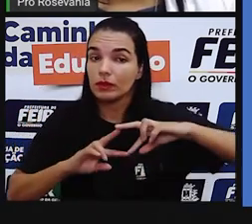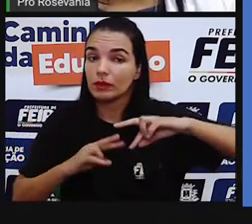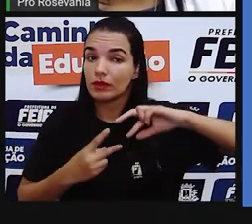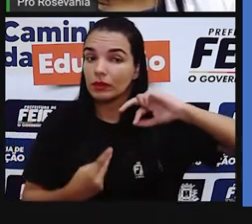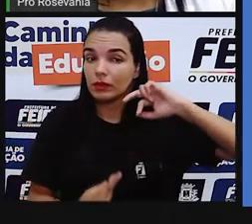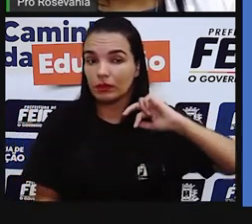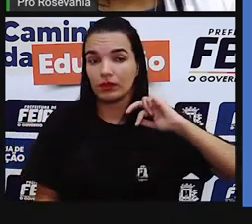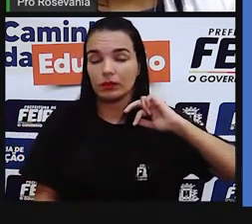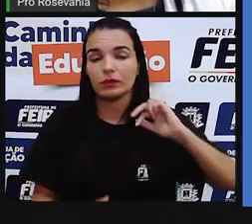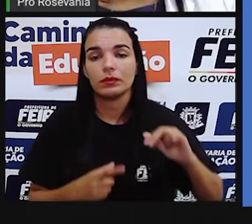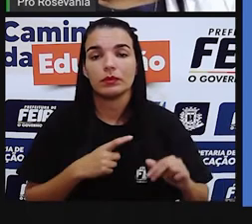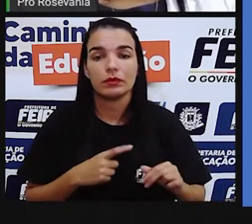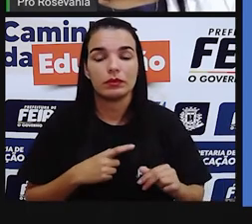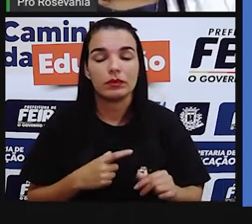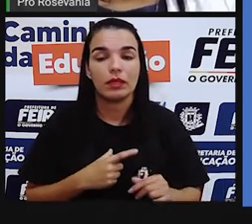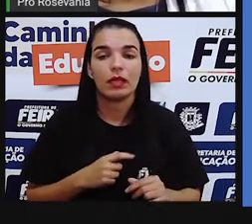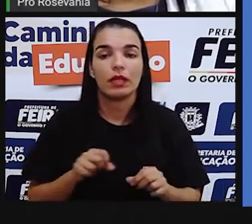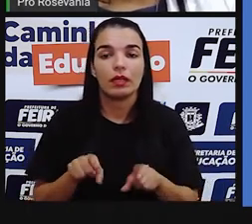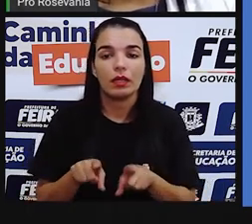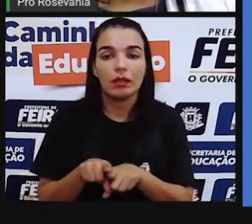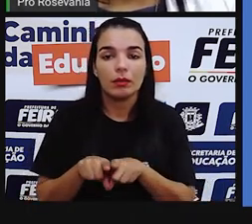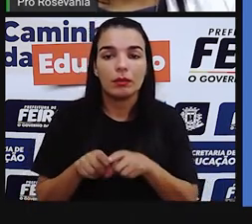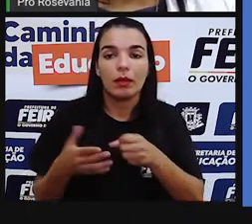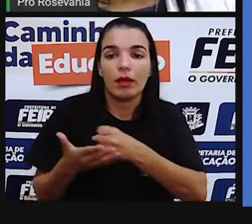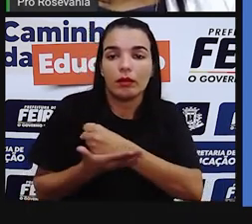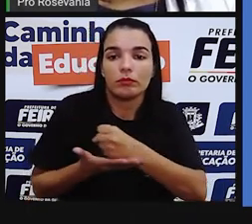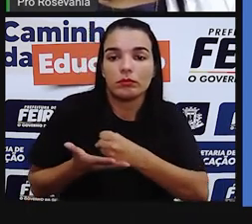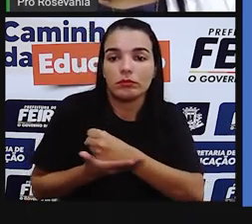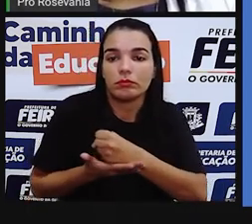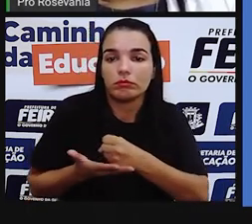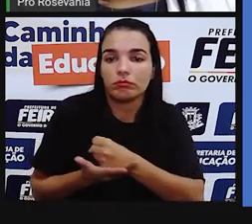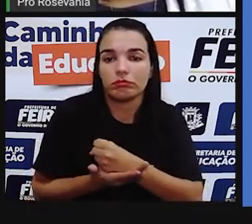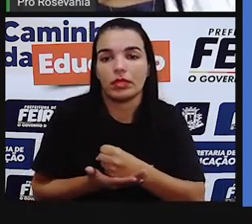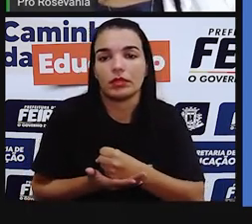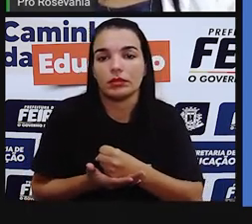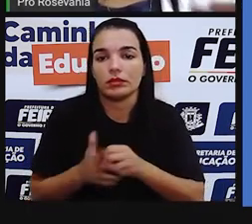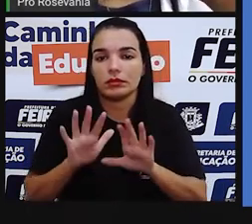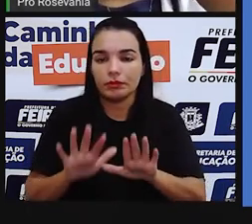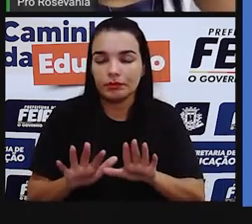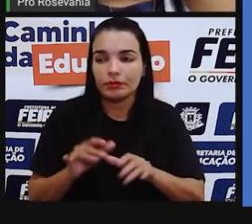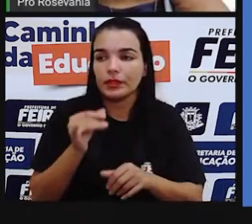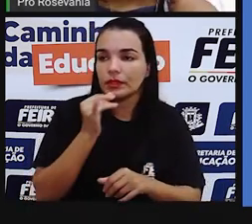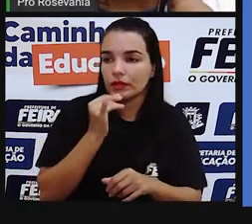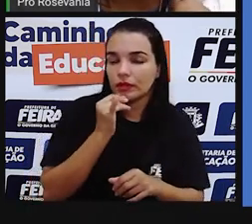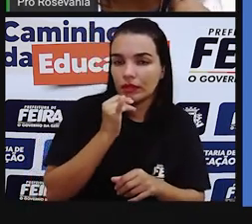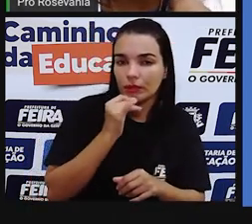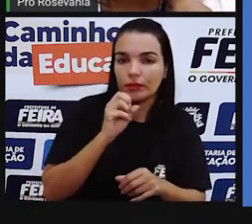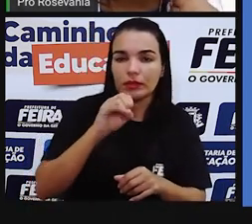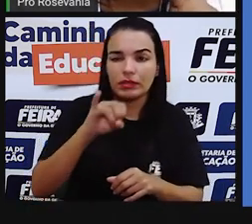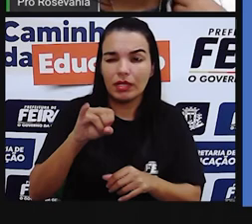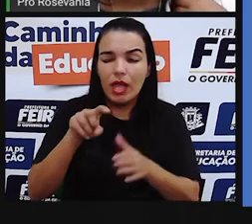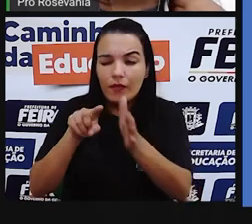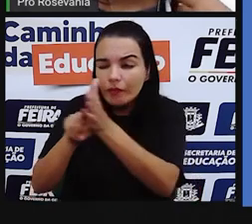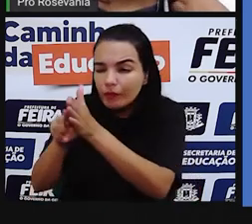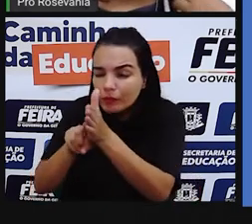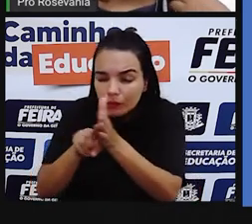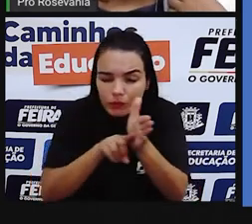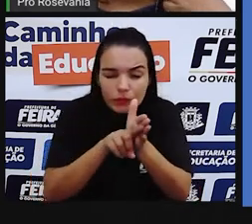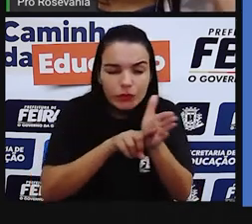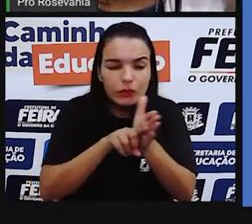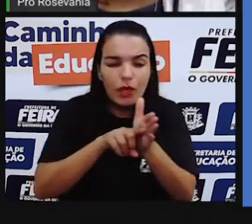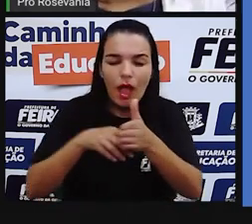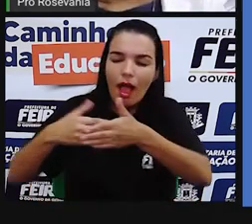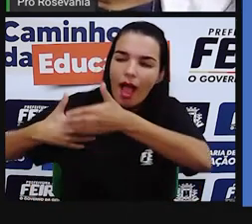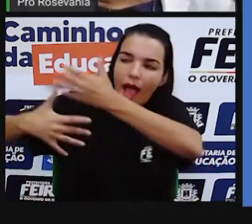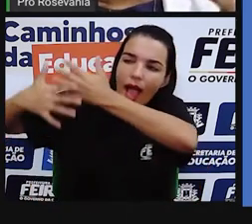populações africanas de origem. O que está querendo dizer aqui? Que quando faz um estudo, né, do nosso genoma, do